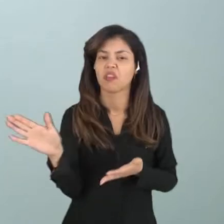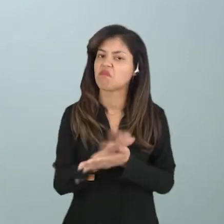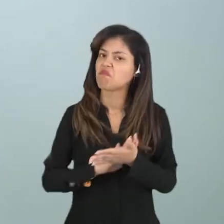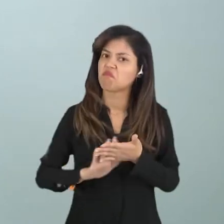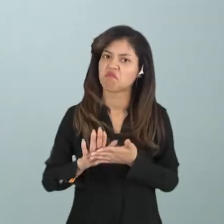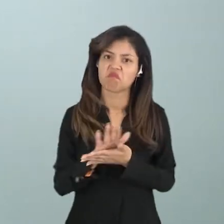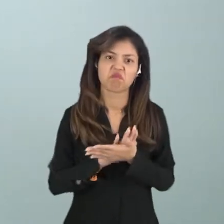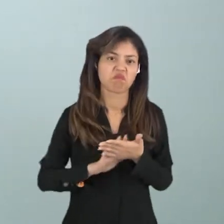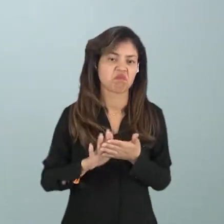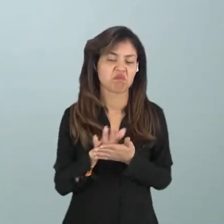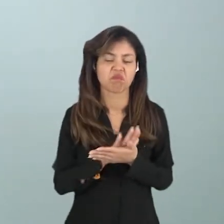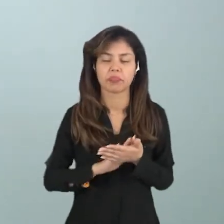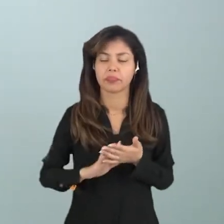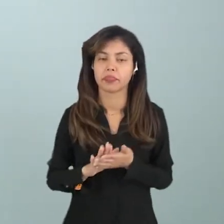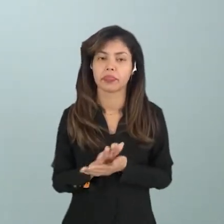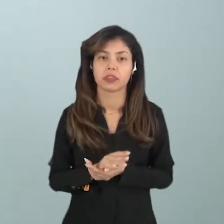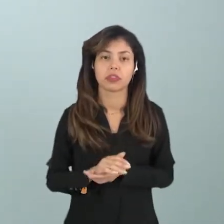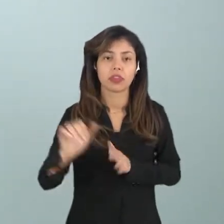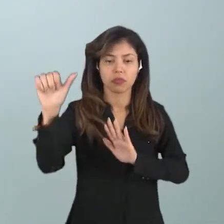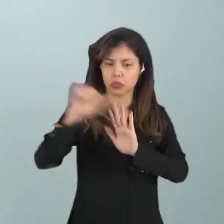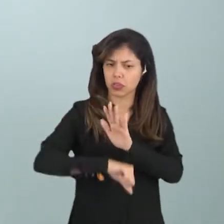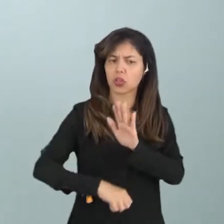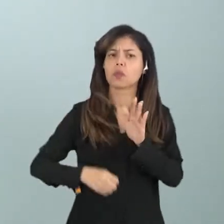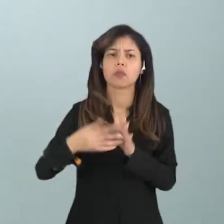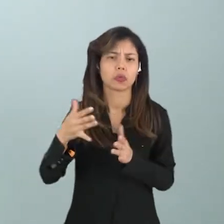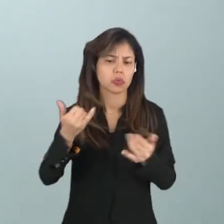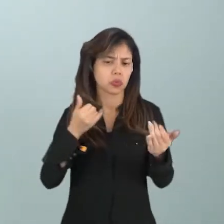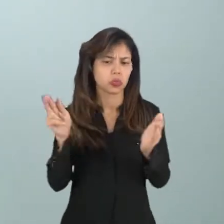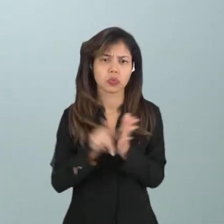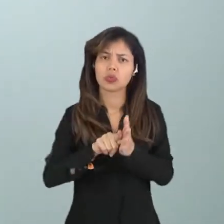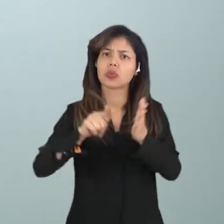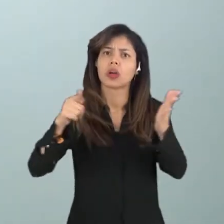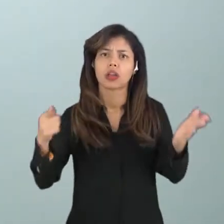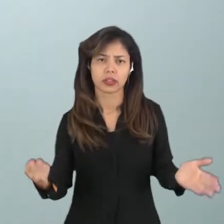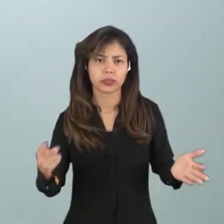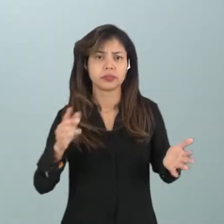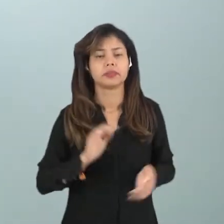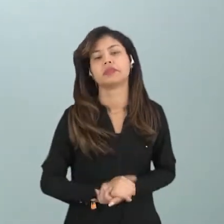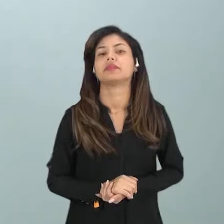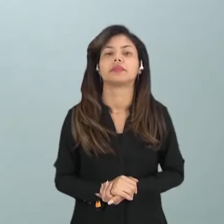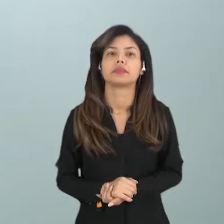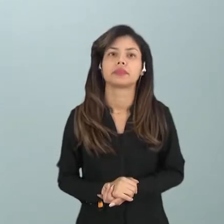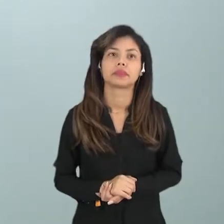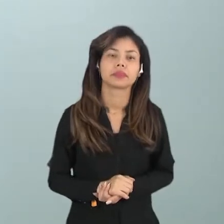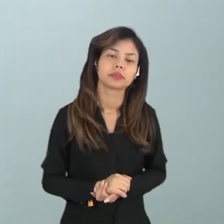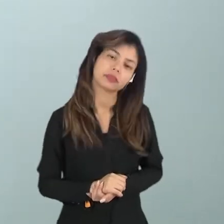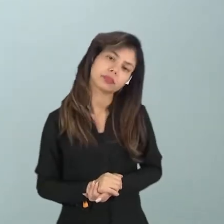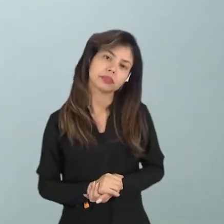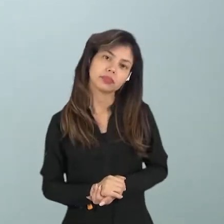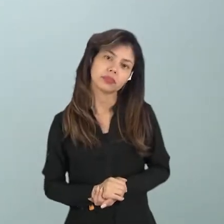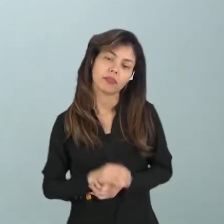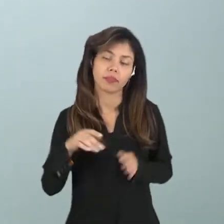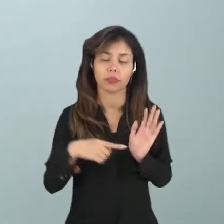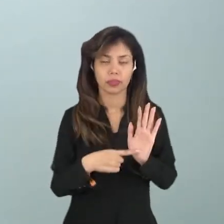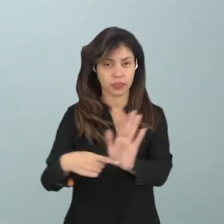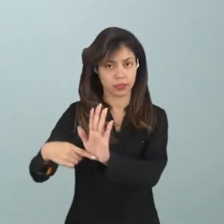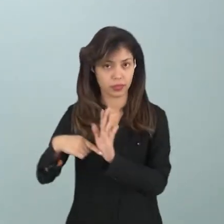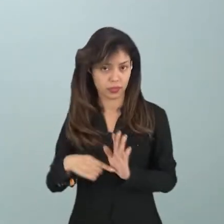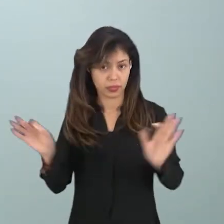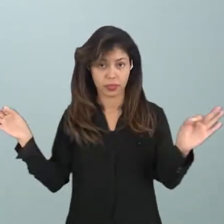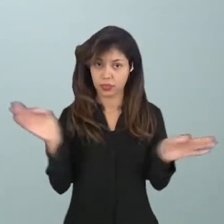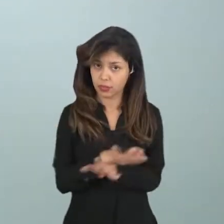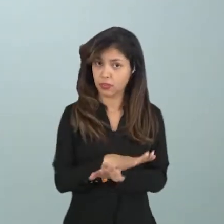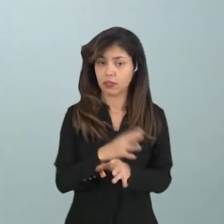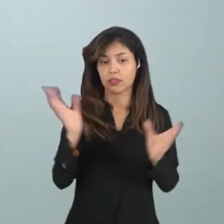de atentado daqueles violentos que se via muito nos jornais. Então isso é fruto dessa entrega, o desarme